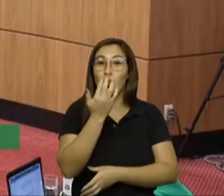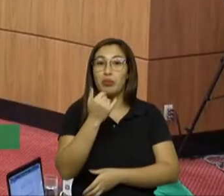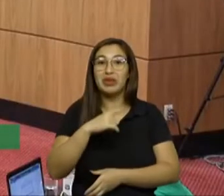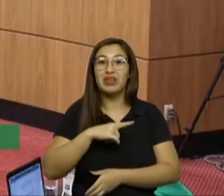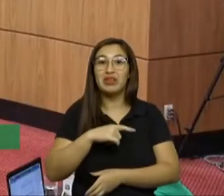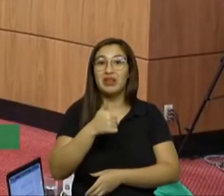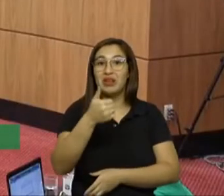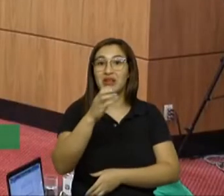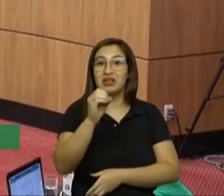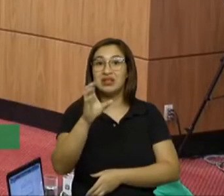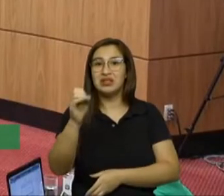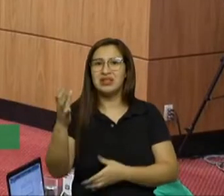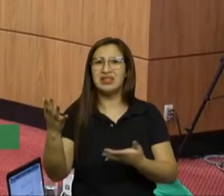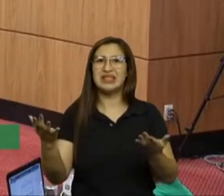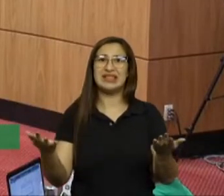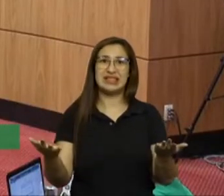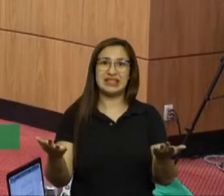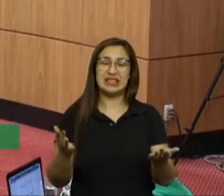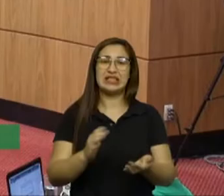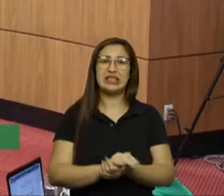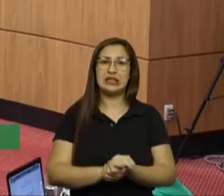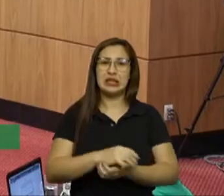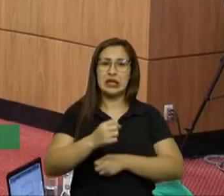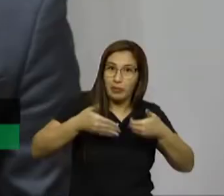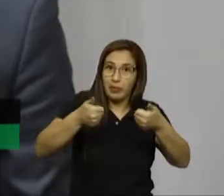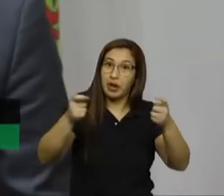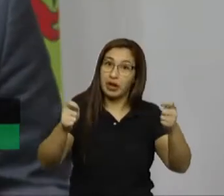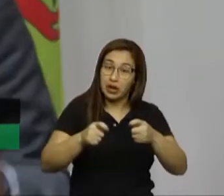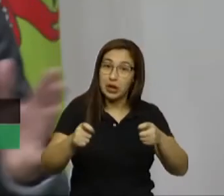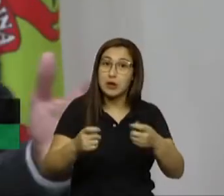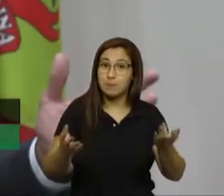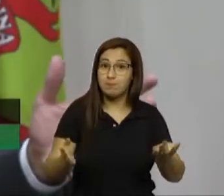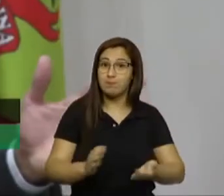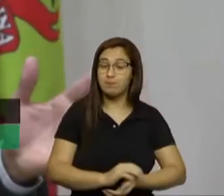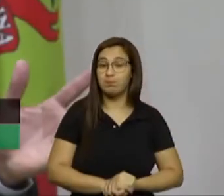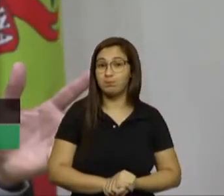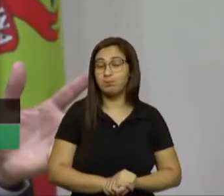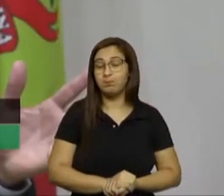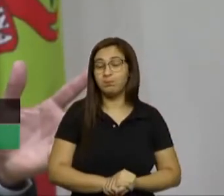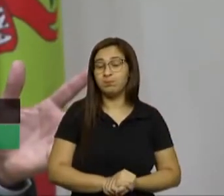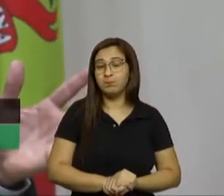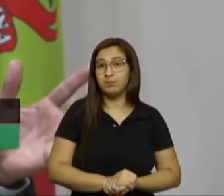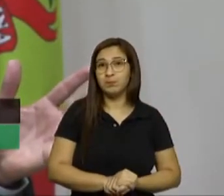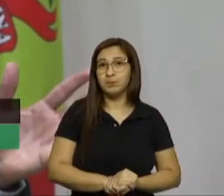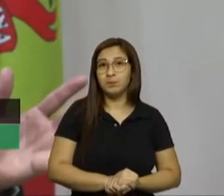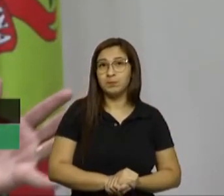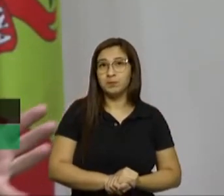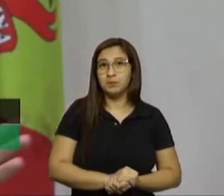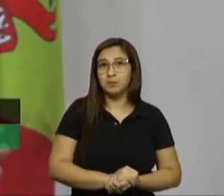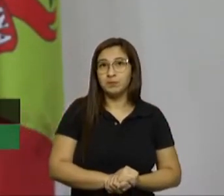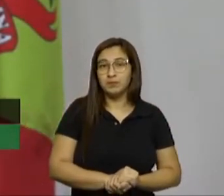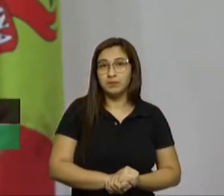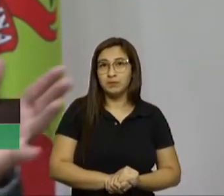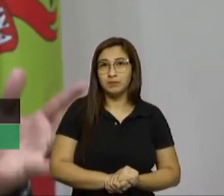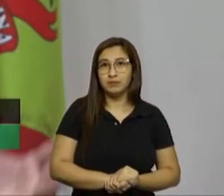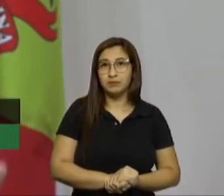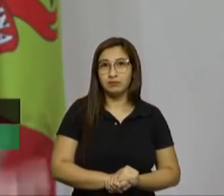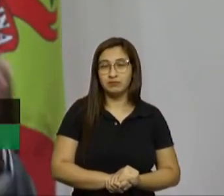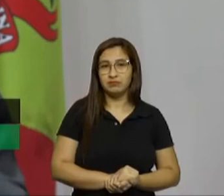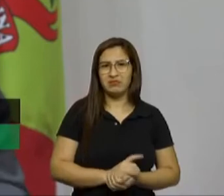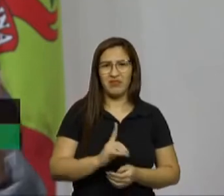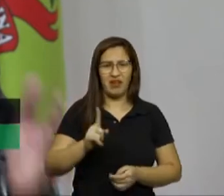e vai demorar quatro anos e meio para se recuperar não é a